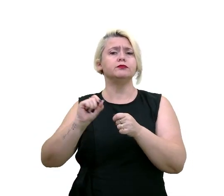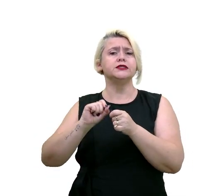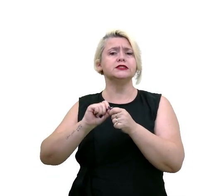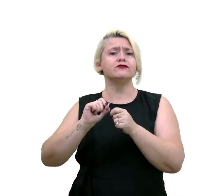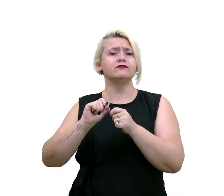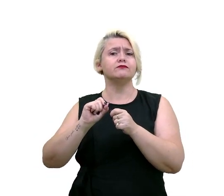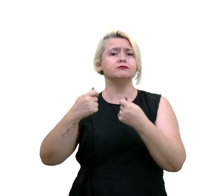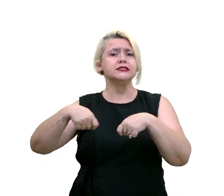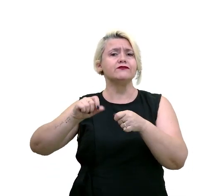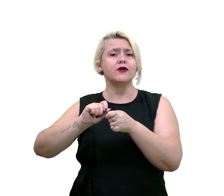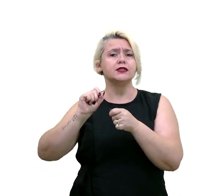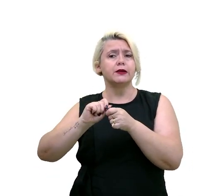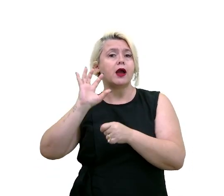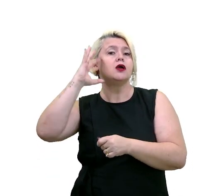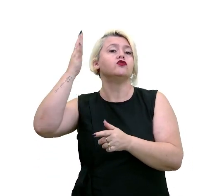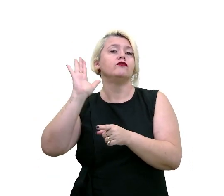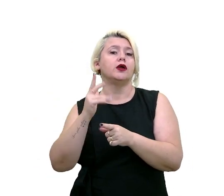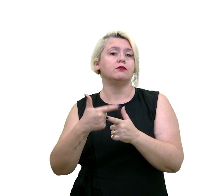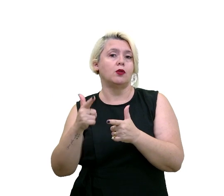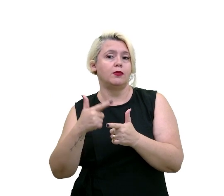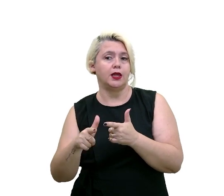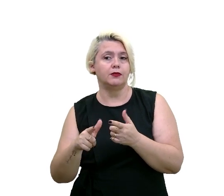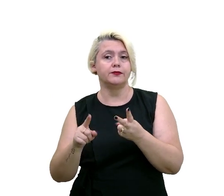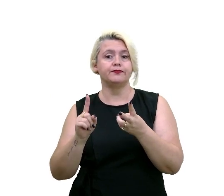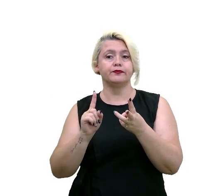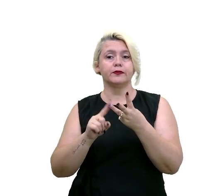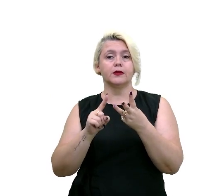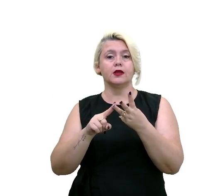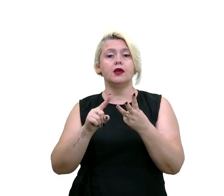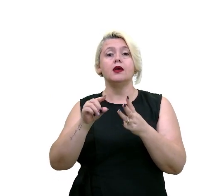para resolver esse problema? O meio